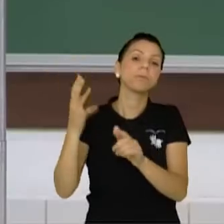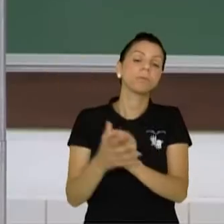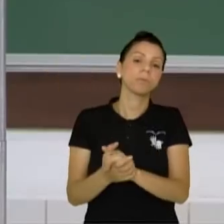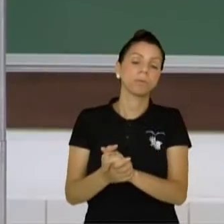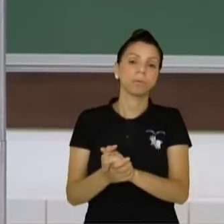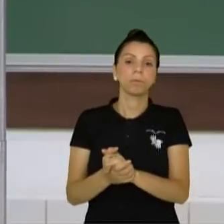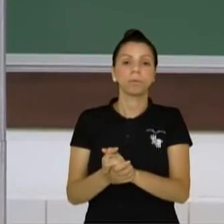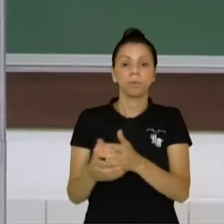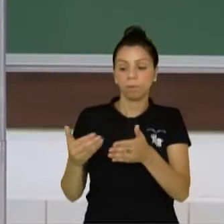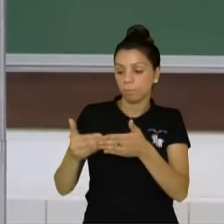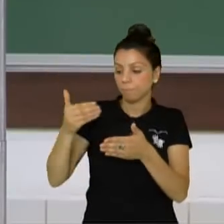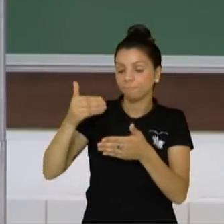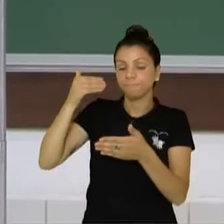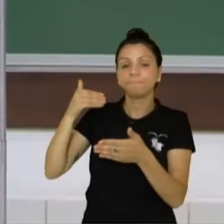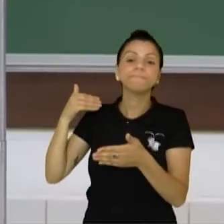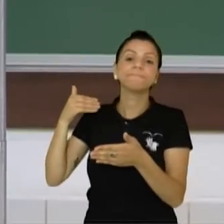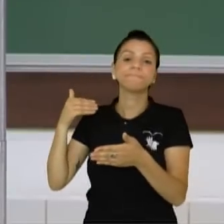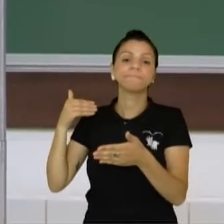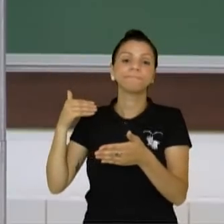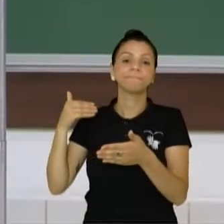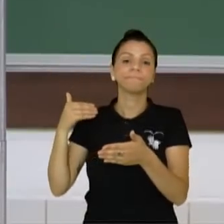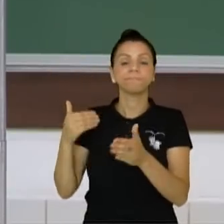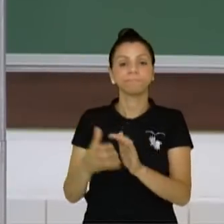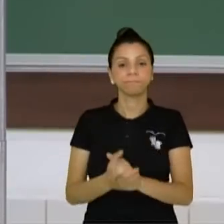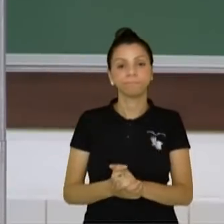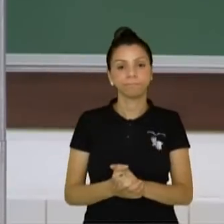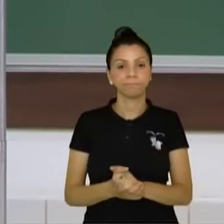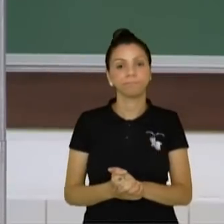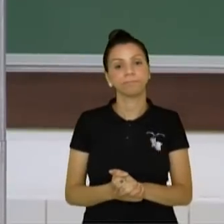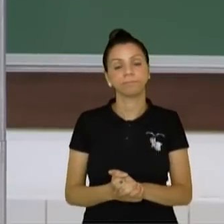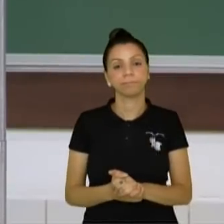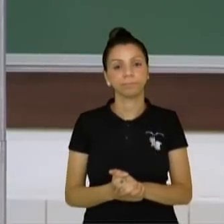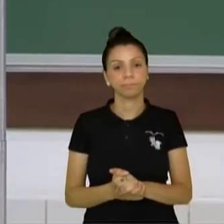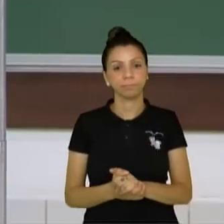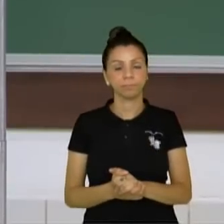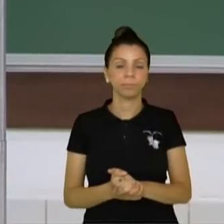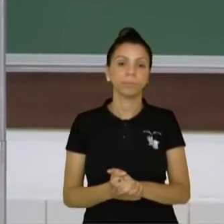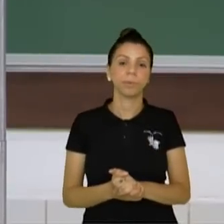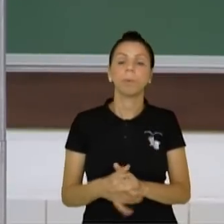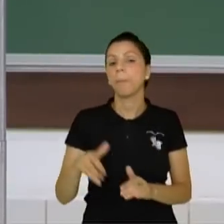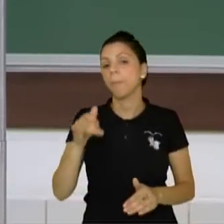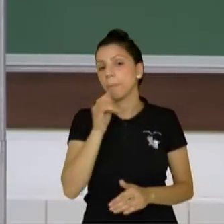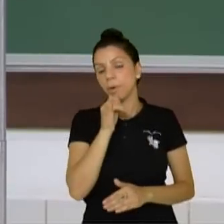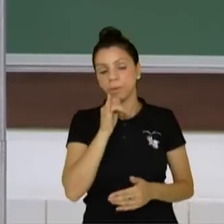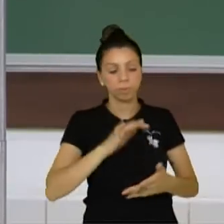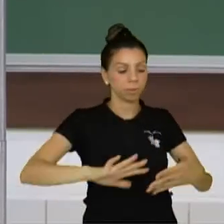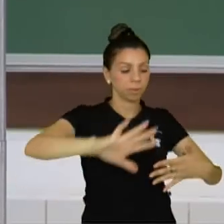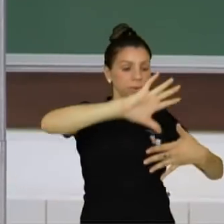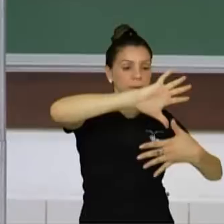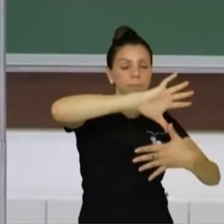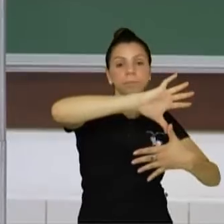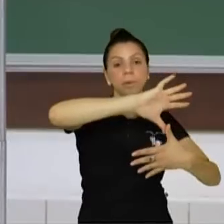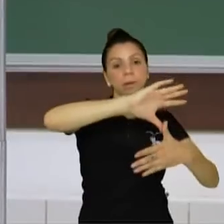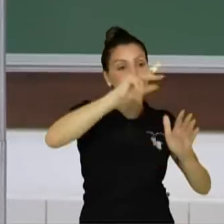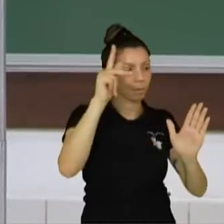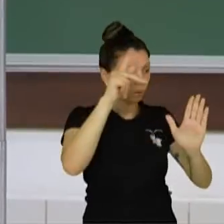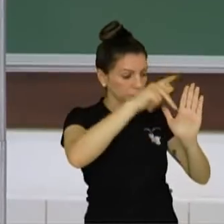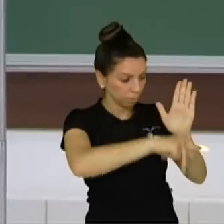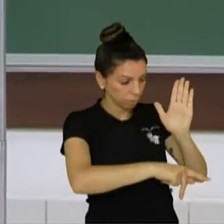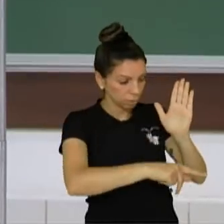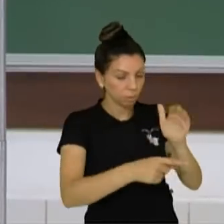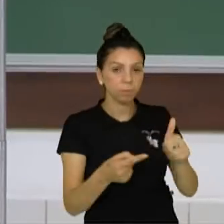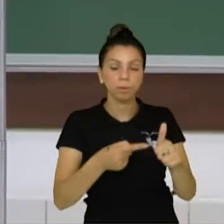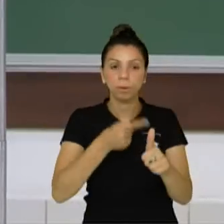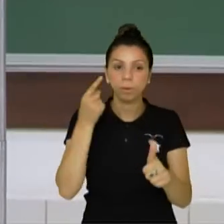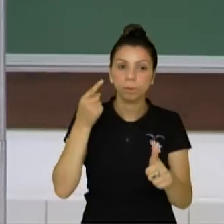na época, quem teve na América esse projeto, né, esse empreendimento, um dos primeiros,